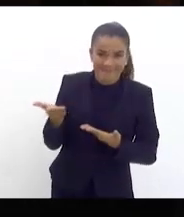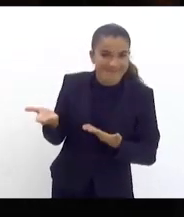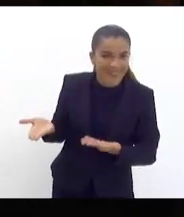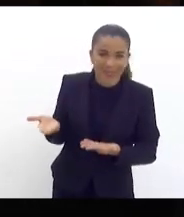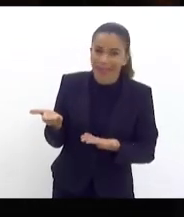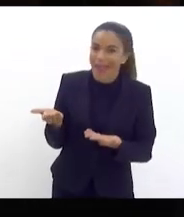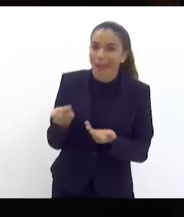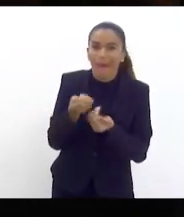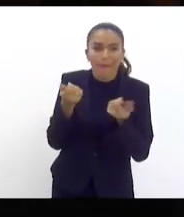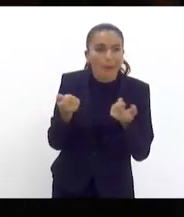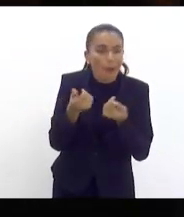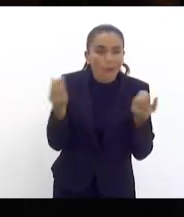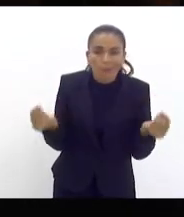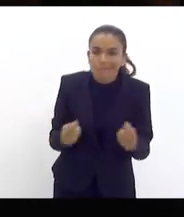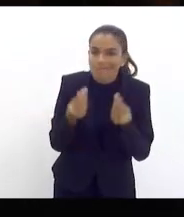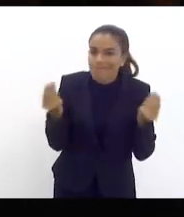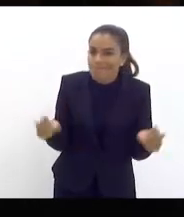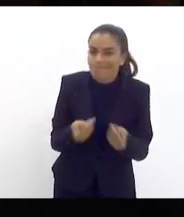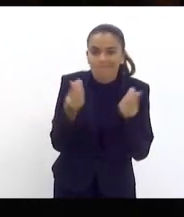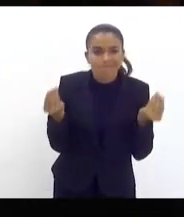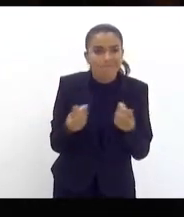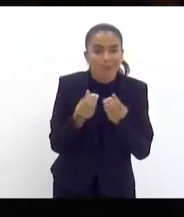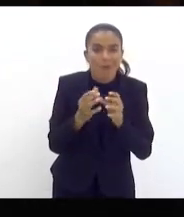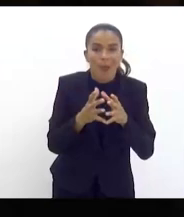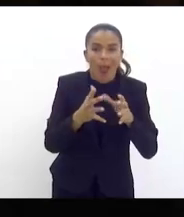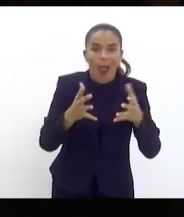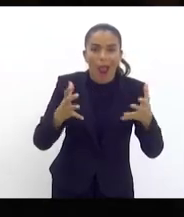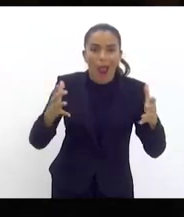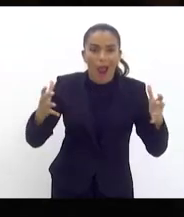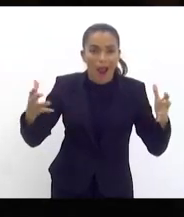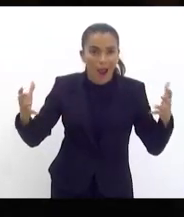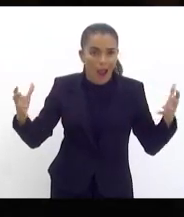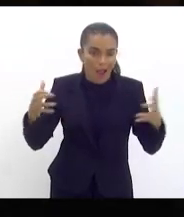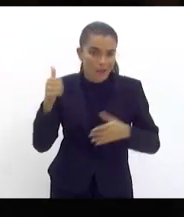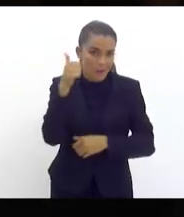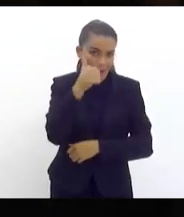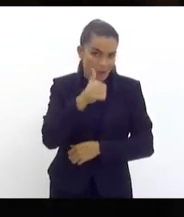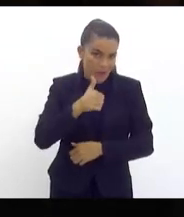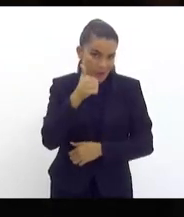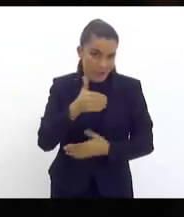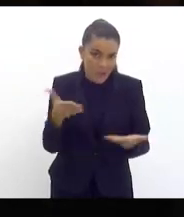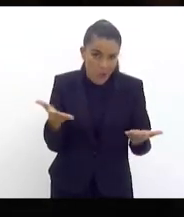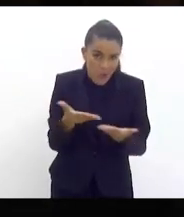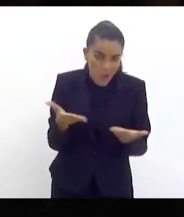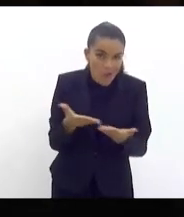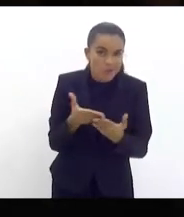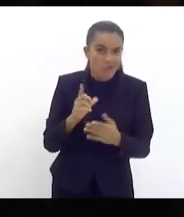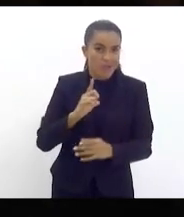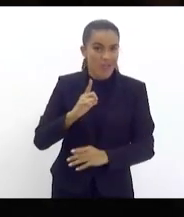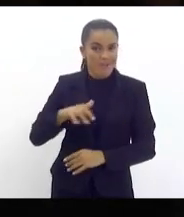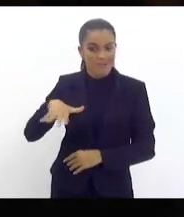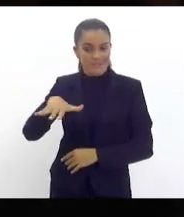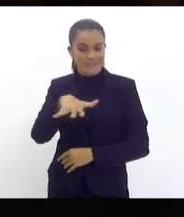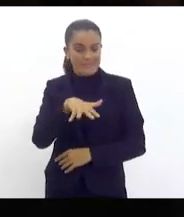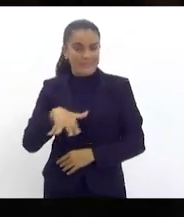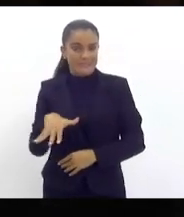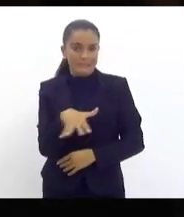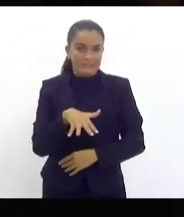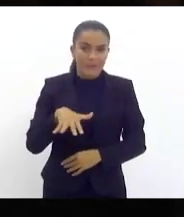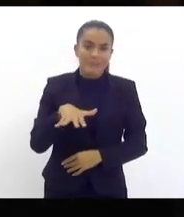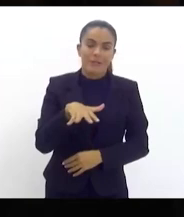ainda é muito insuficiente para o número de mulheres que hoje se encontram numa